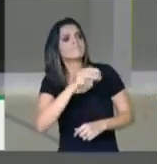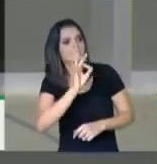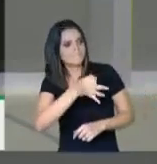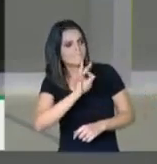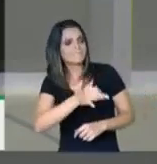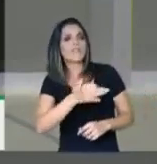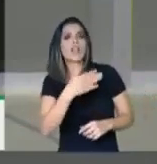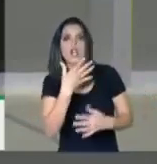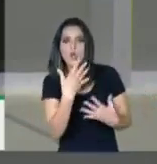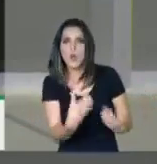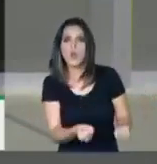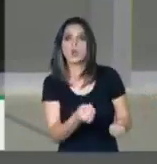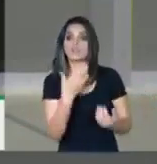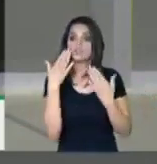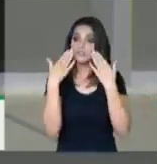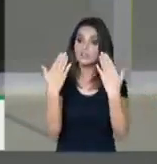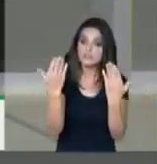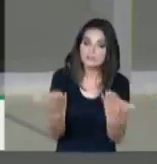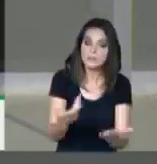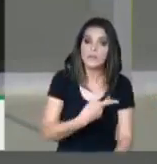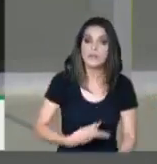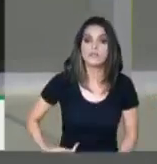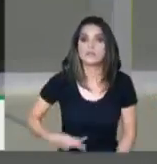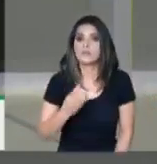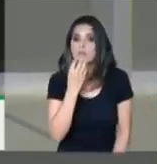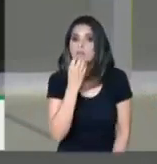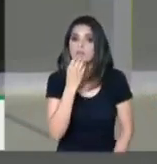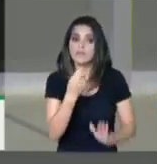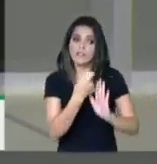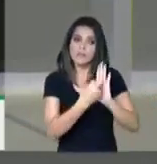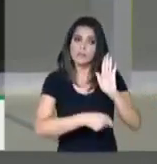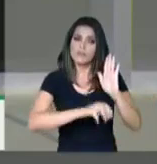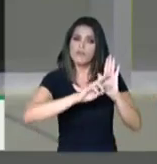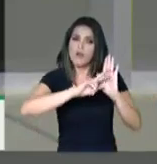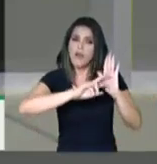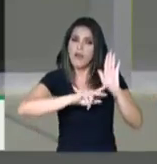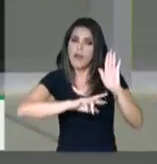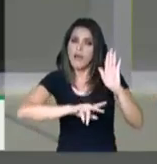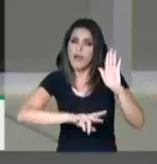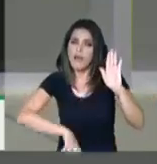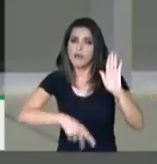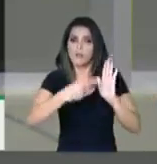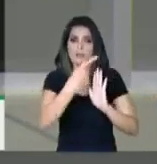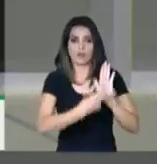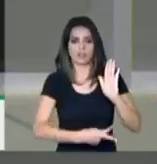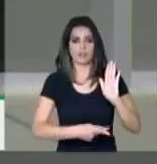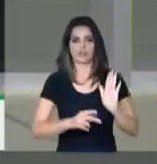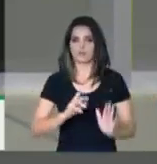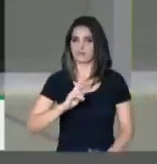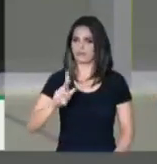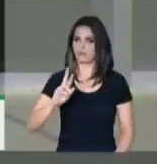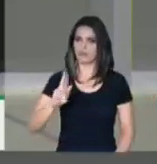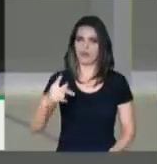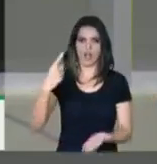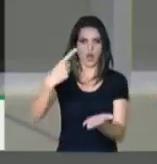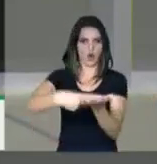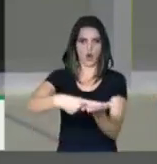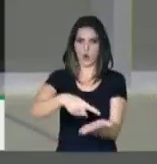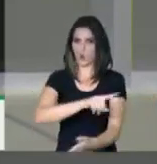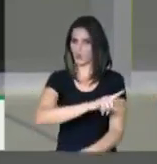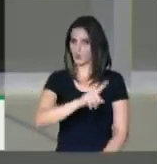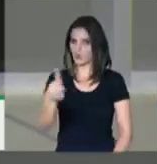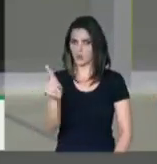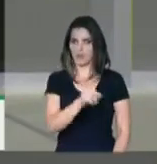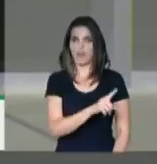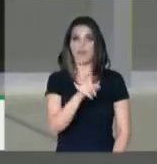do presidente dessa casa, que não tinha sentido aquilo se manter no projeto. Isso não significa ter feito acordo,